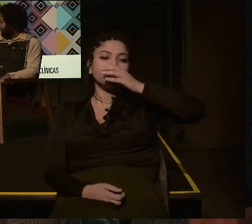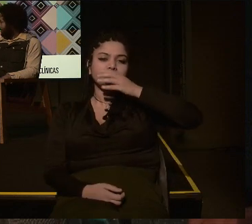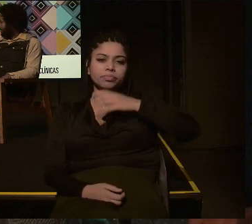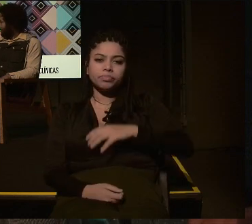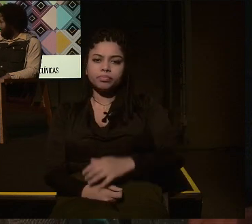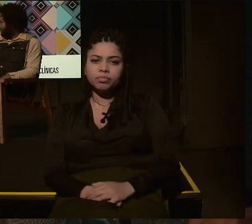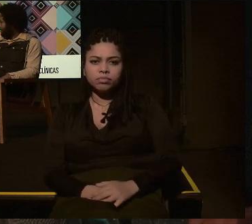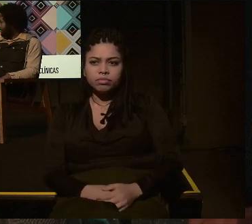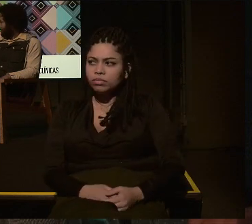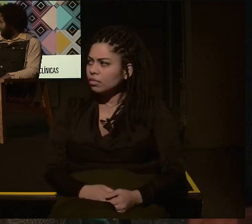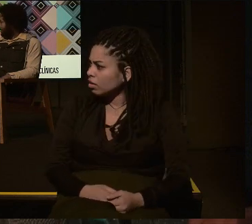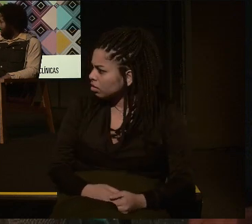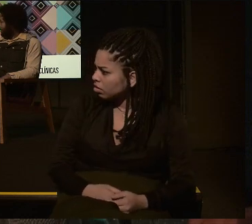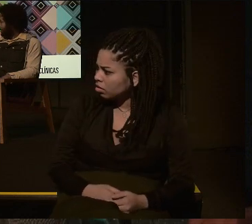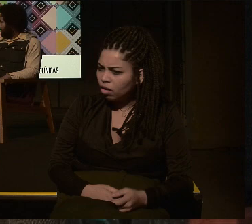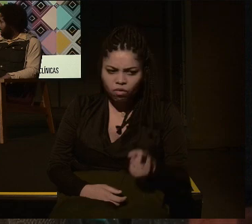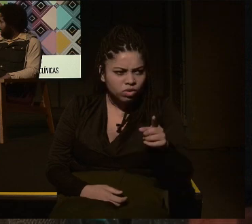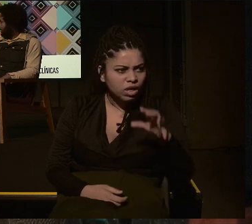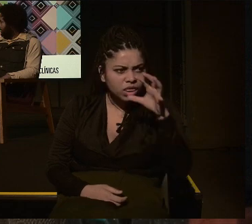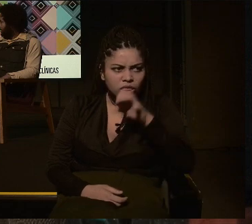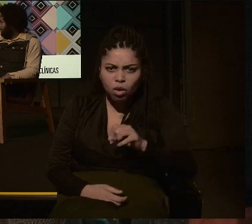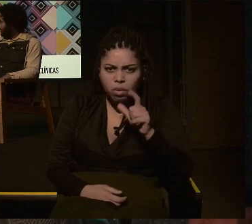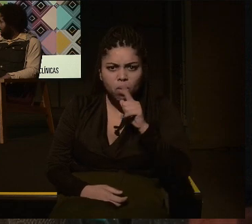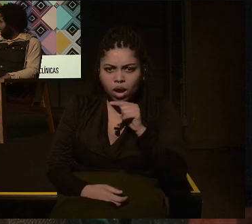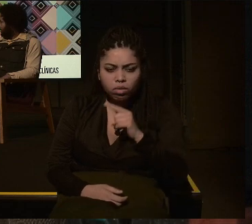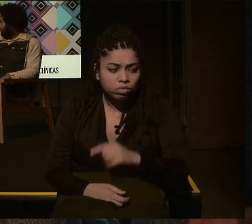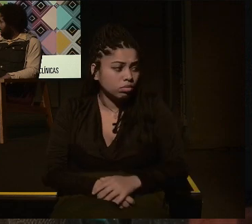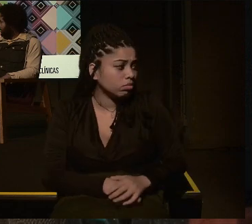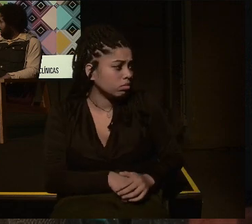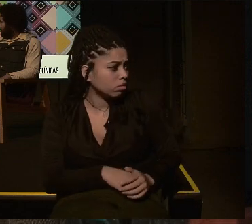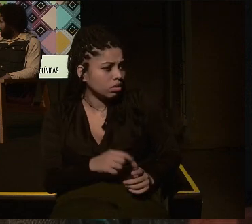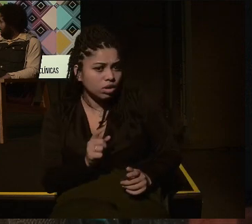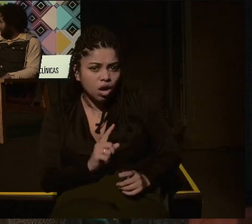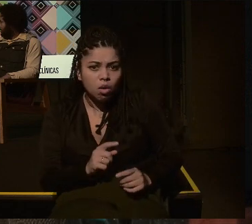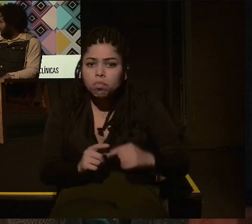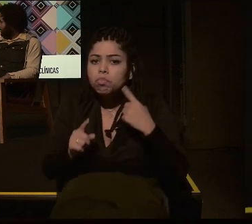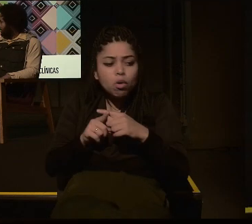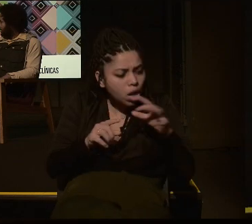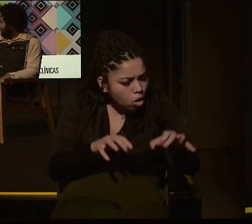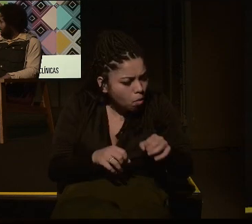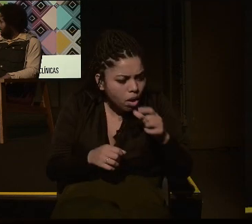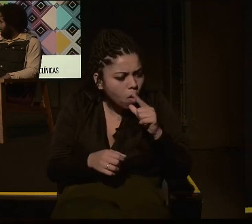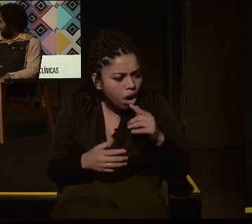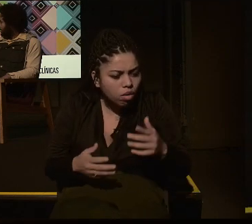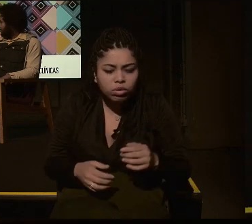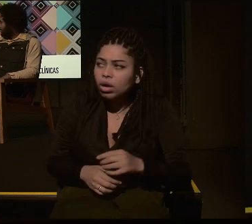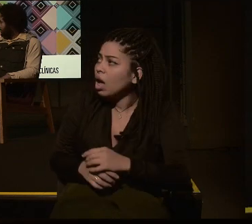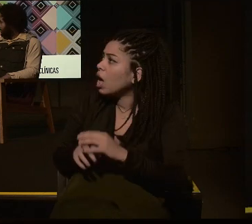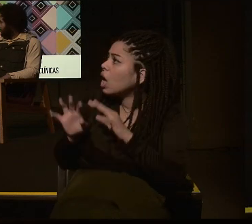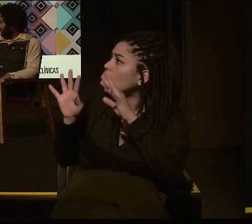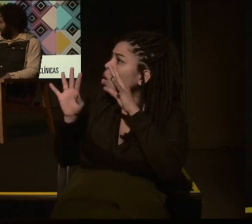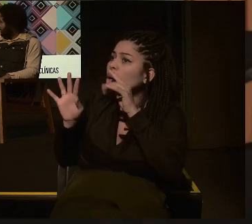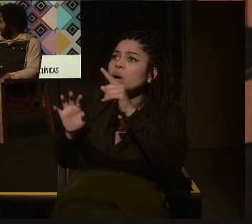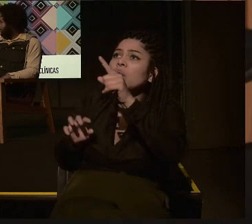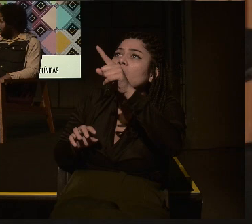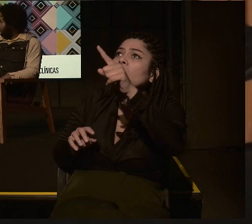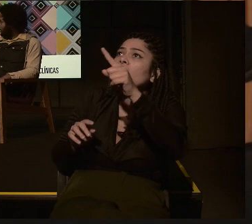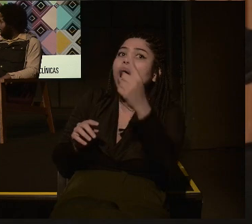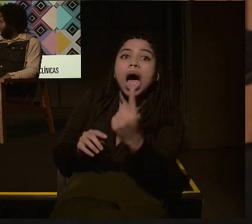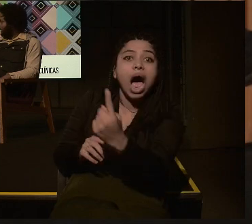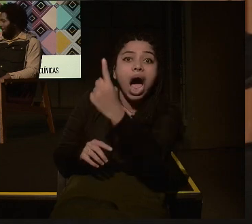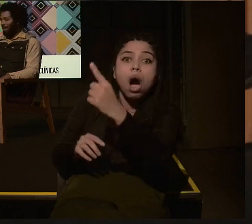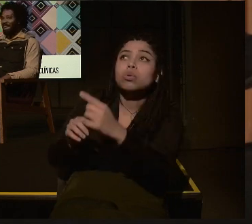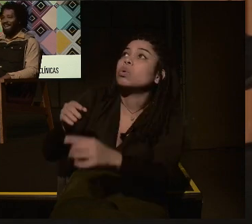falei, você não pegou água? Ela falou assim, não. Falei, por quê? Ela olhou assim pro filtro, o filtro era alto,